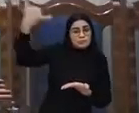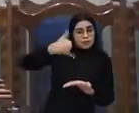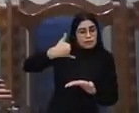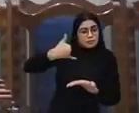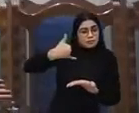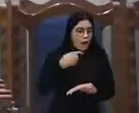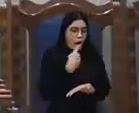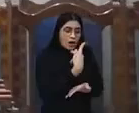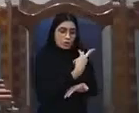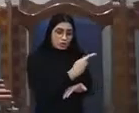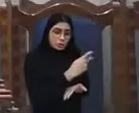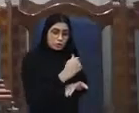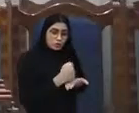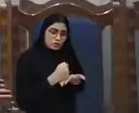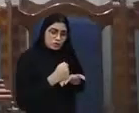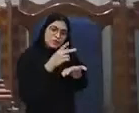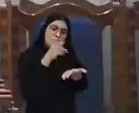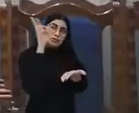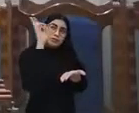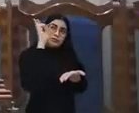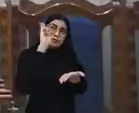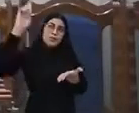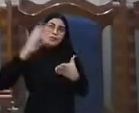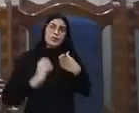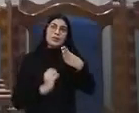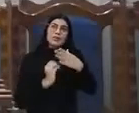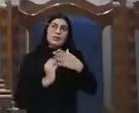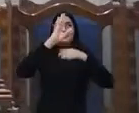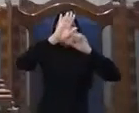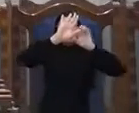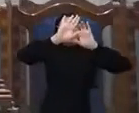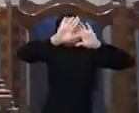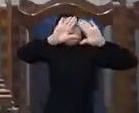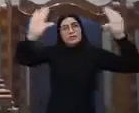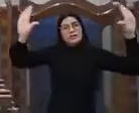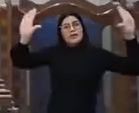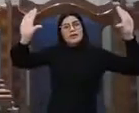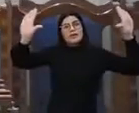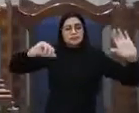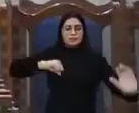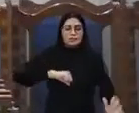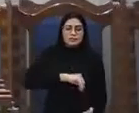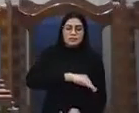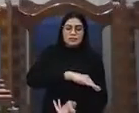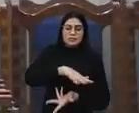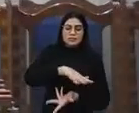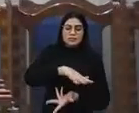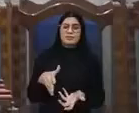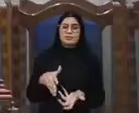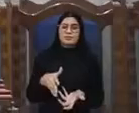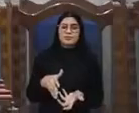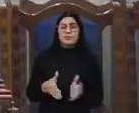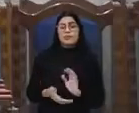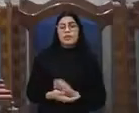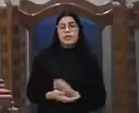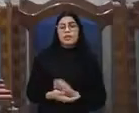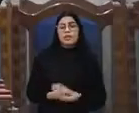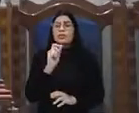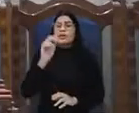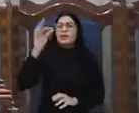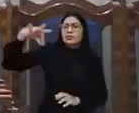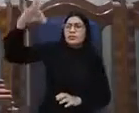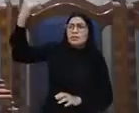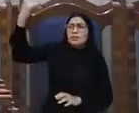sua ajuda vem do Senhor que fez o céu e a terra. O que é que o Espírito está